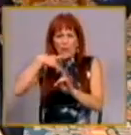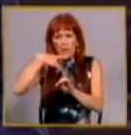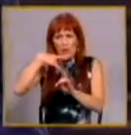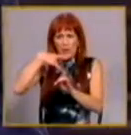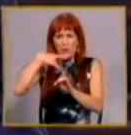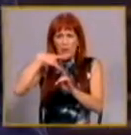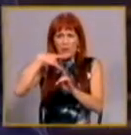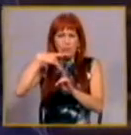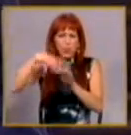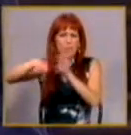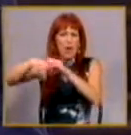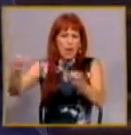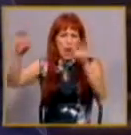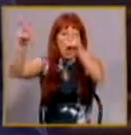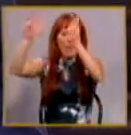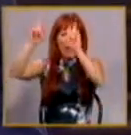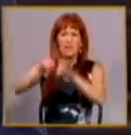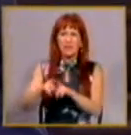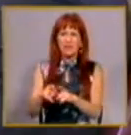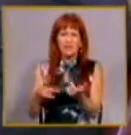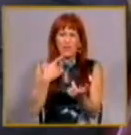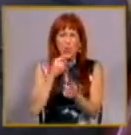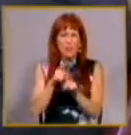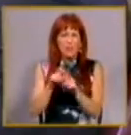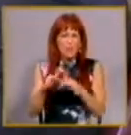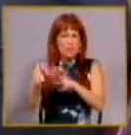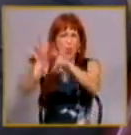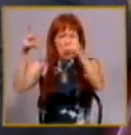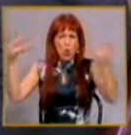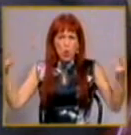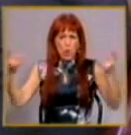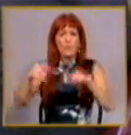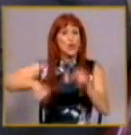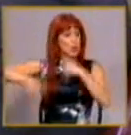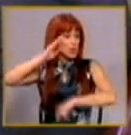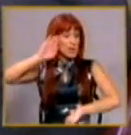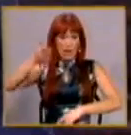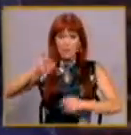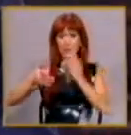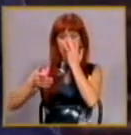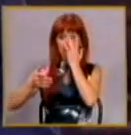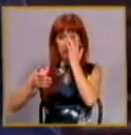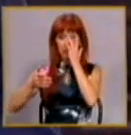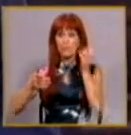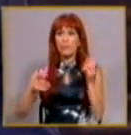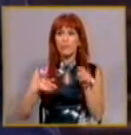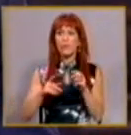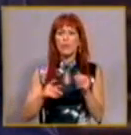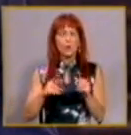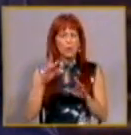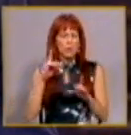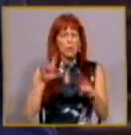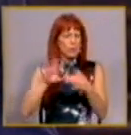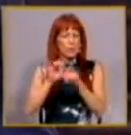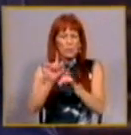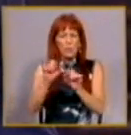doutrina da direita, neoliberal, não é possível ninguém progredir. E, aliás, todos sabemos, enfim, o estoicismo com